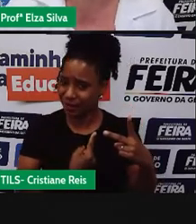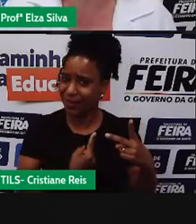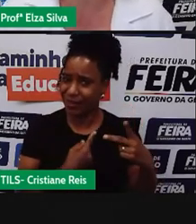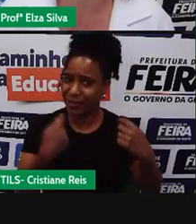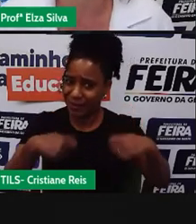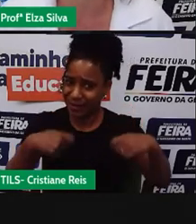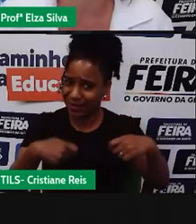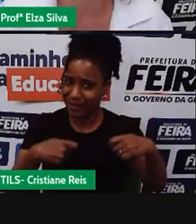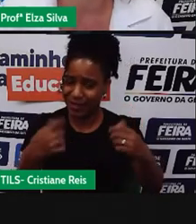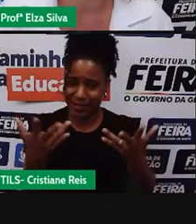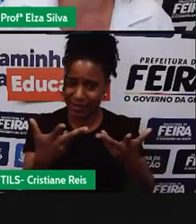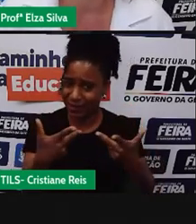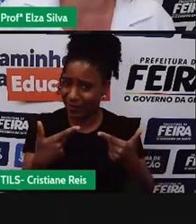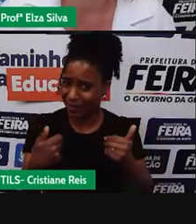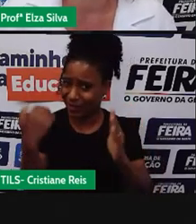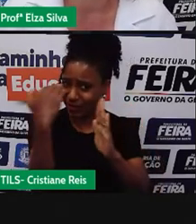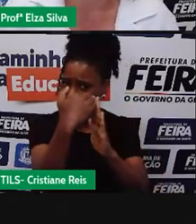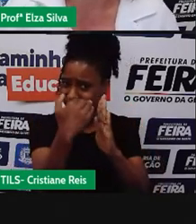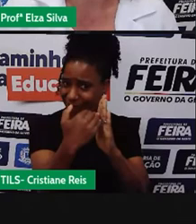que aconteceu?